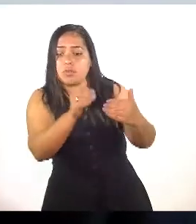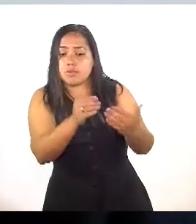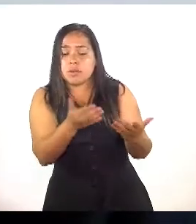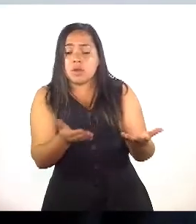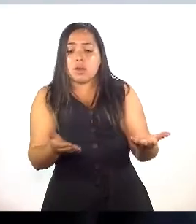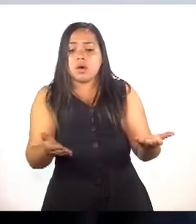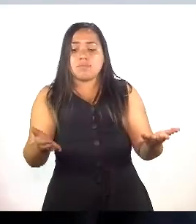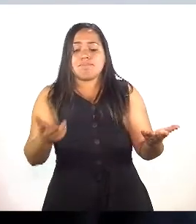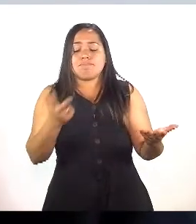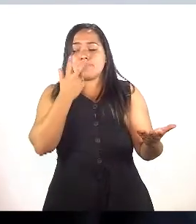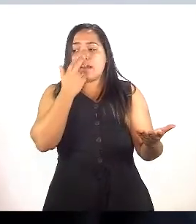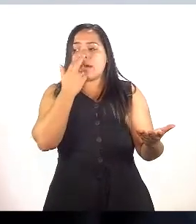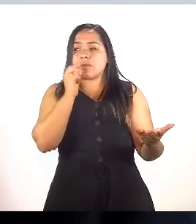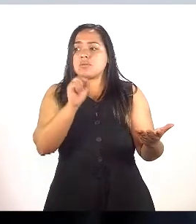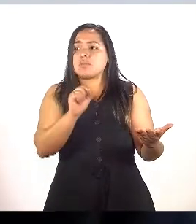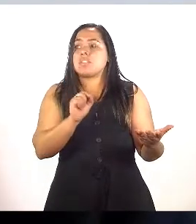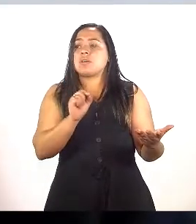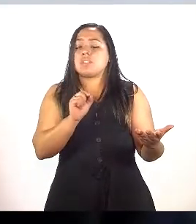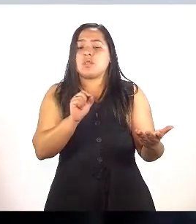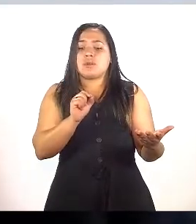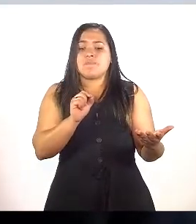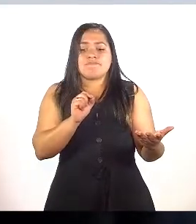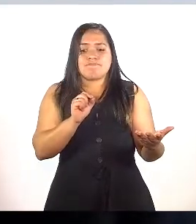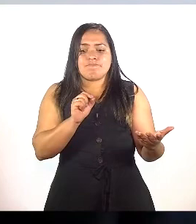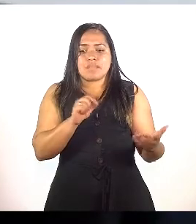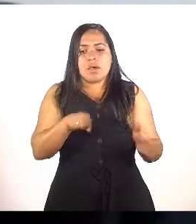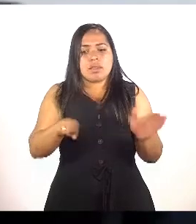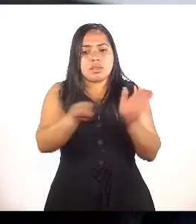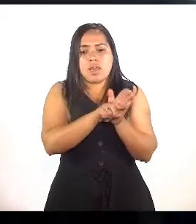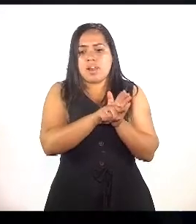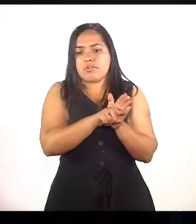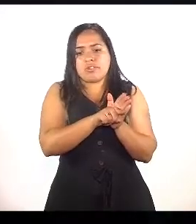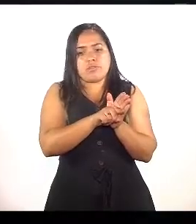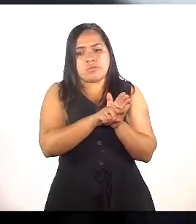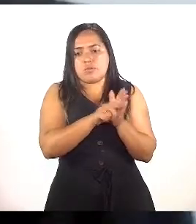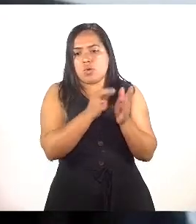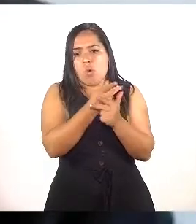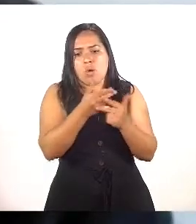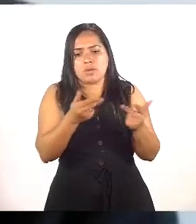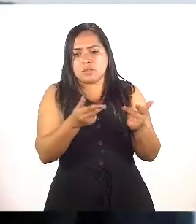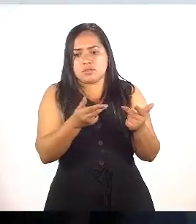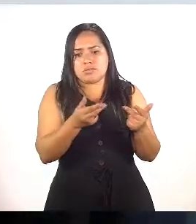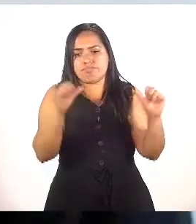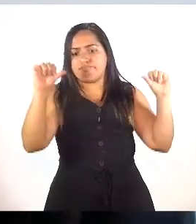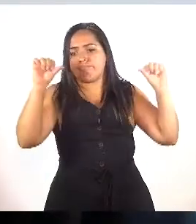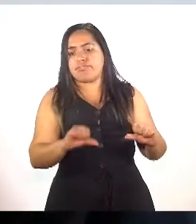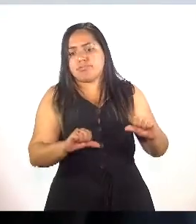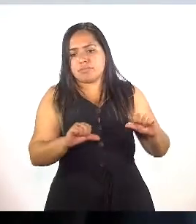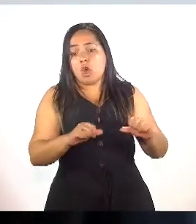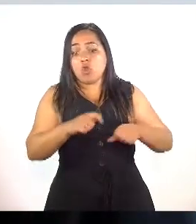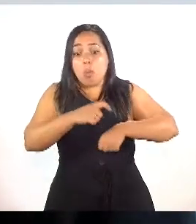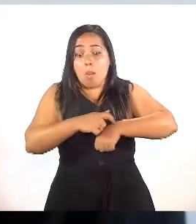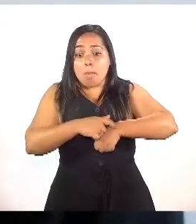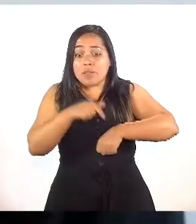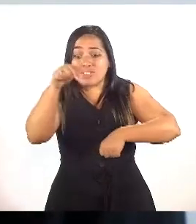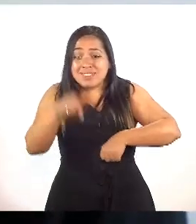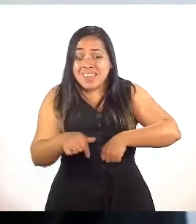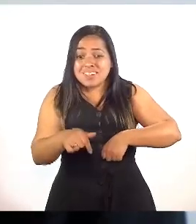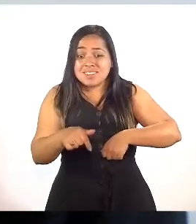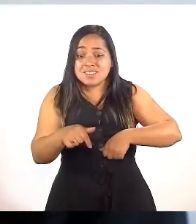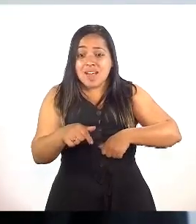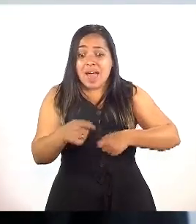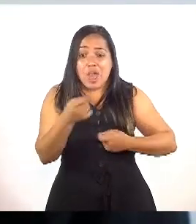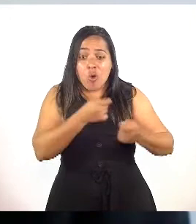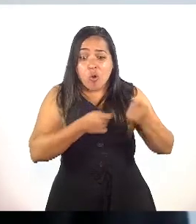ela traz decorrências negativas para a gente. Acho que mais num momento como esse, que a economia está